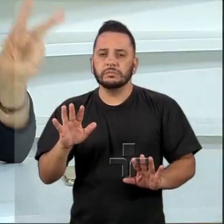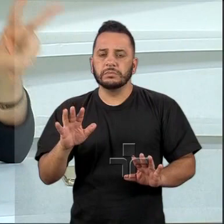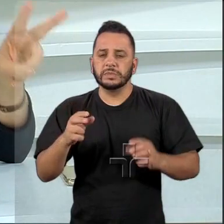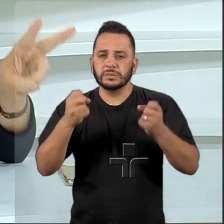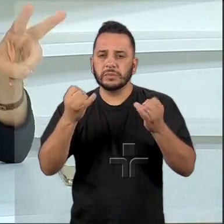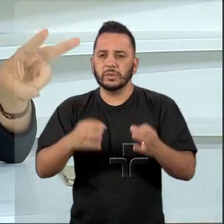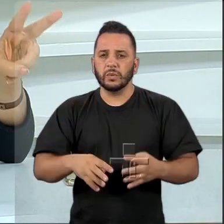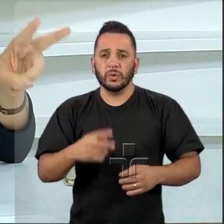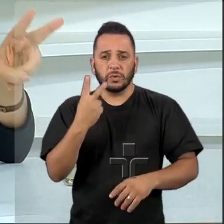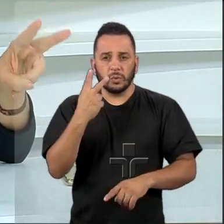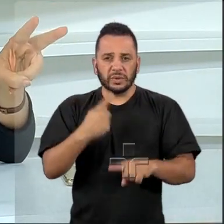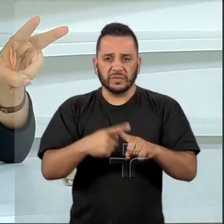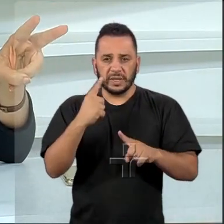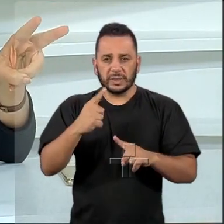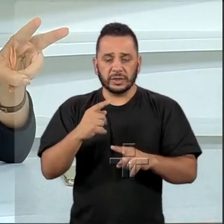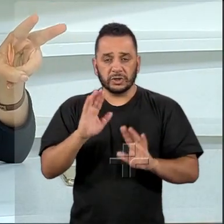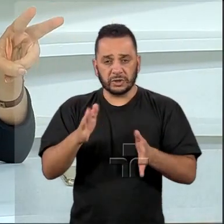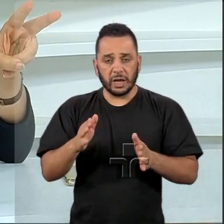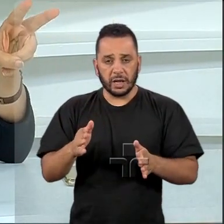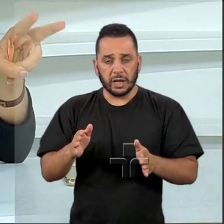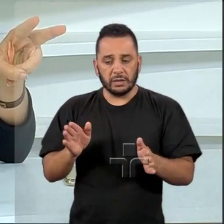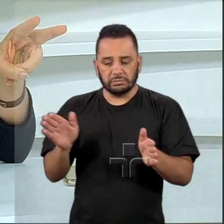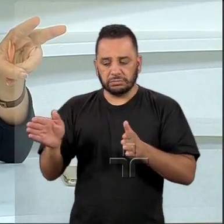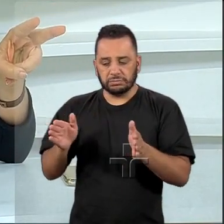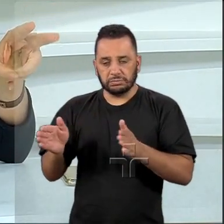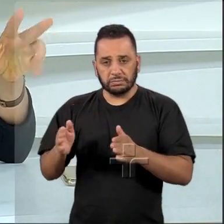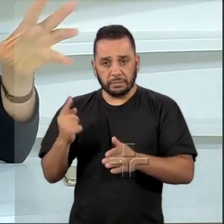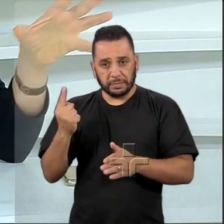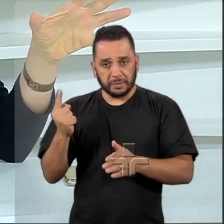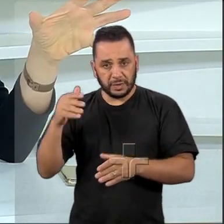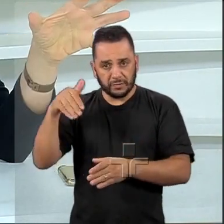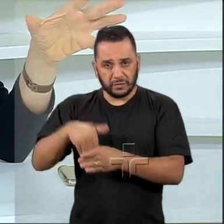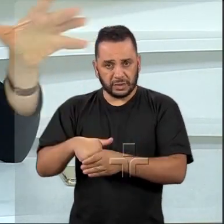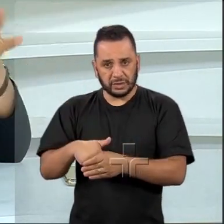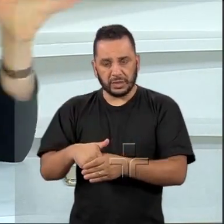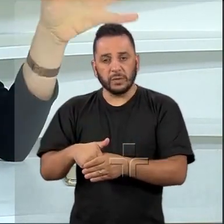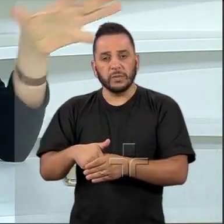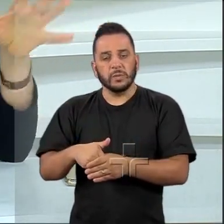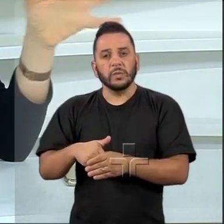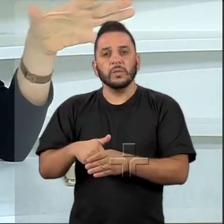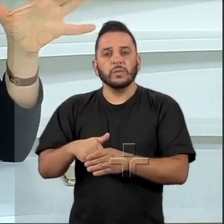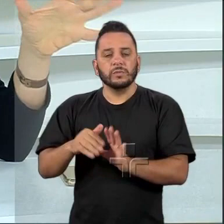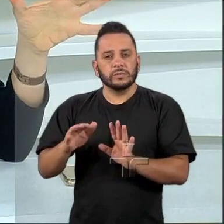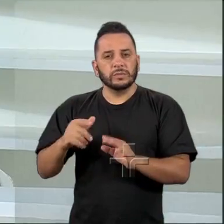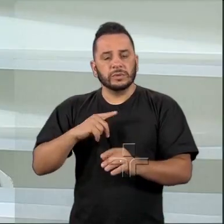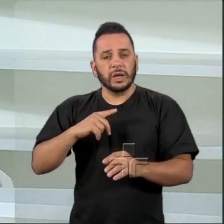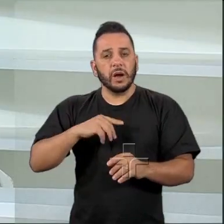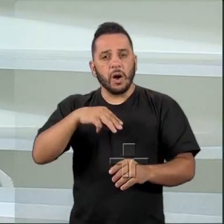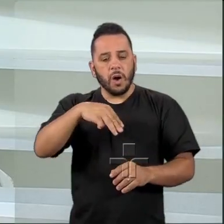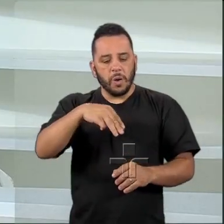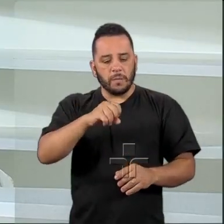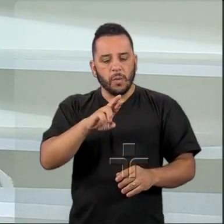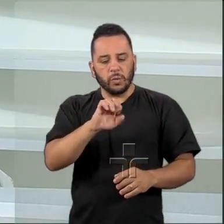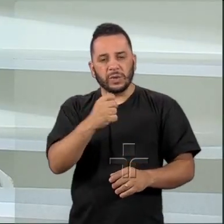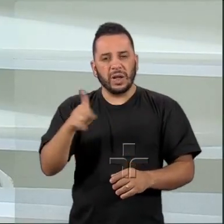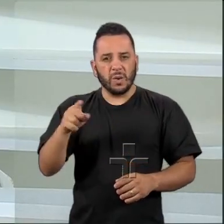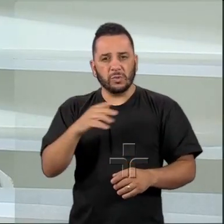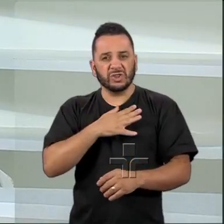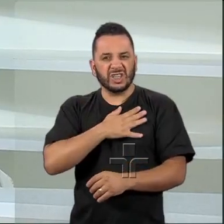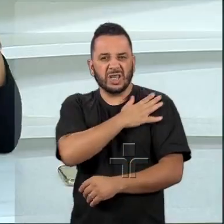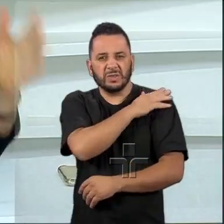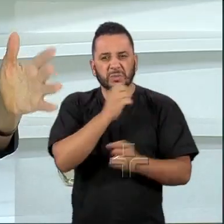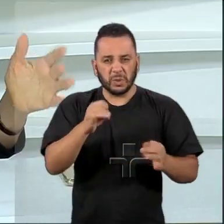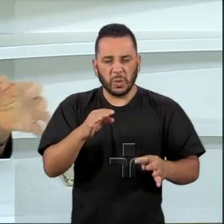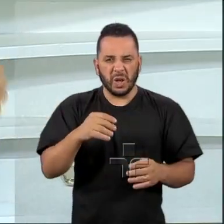disse 2 vezes durante o primeiro turno que esse negócio do 13º estava na hora de a gente rever. Isso